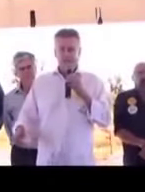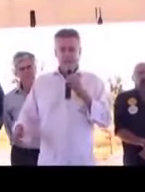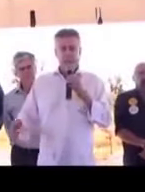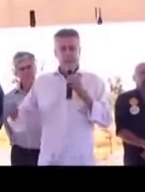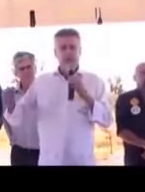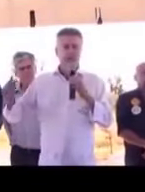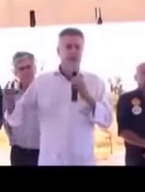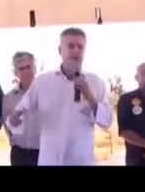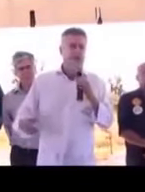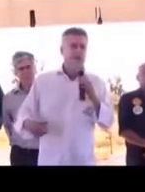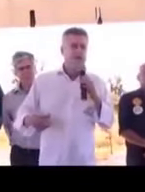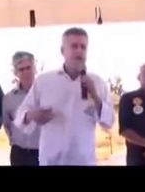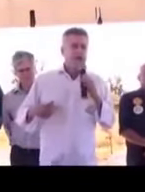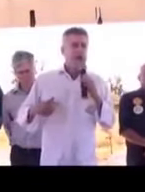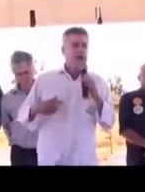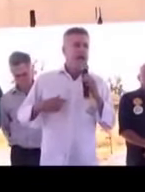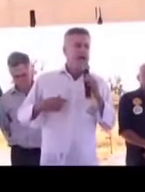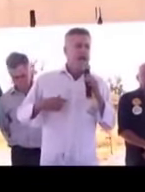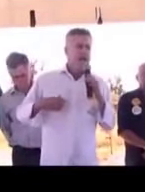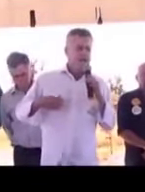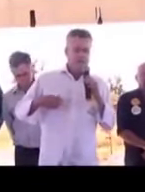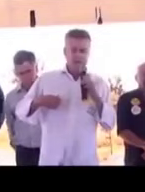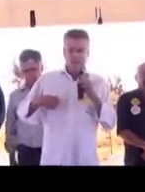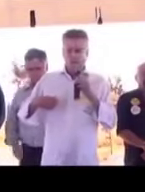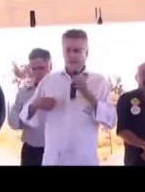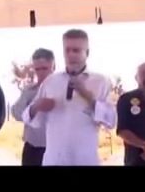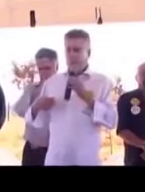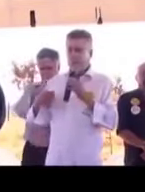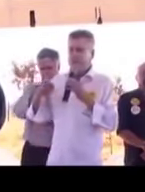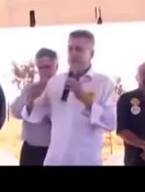posso garantir a vocês que nós não vamos